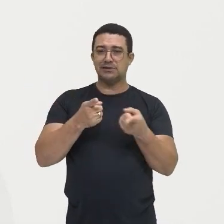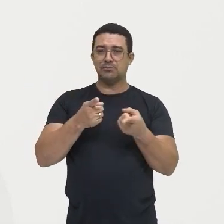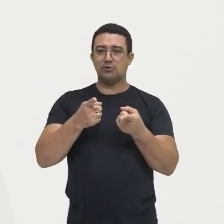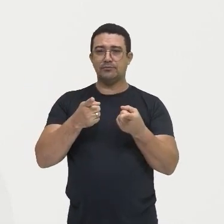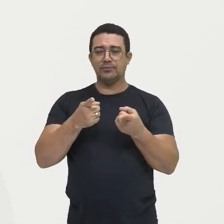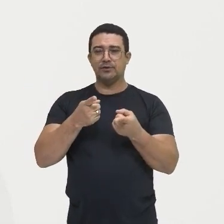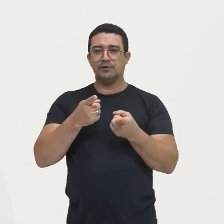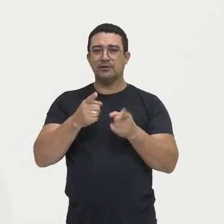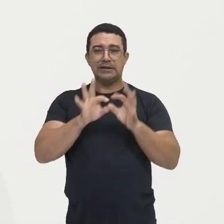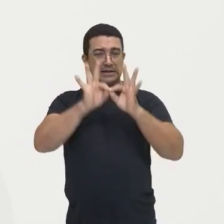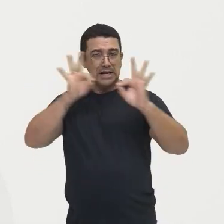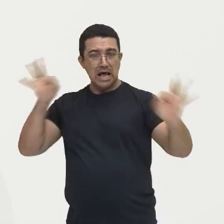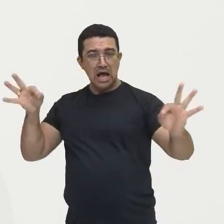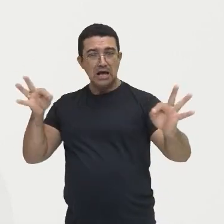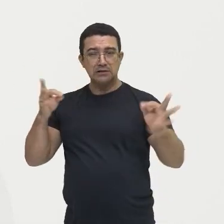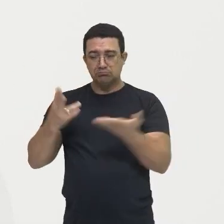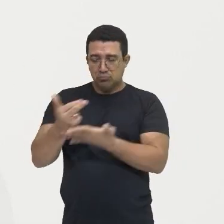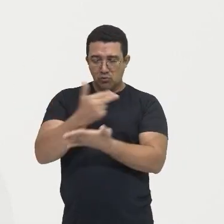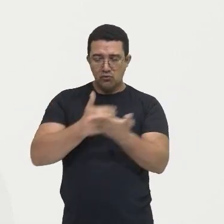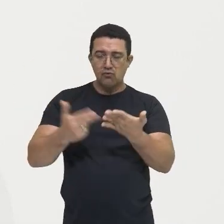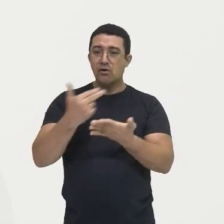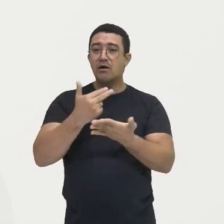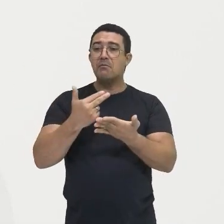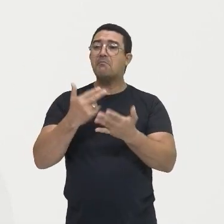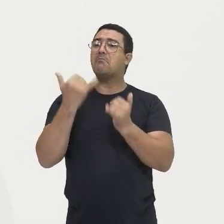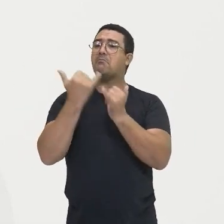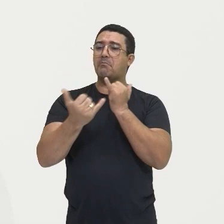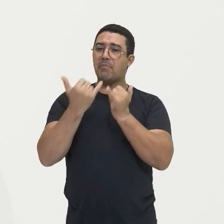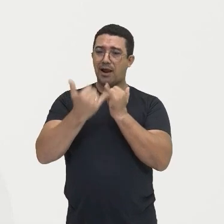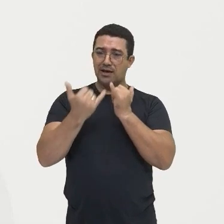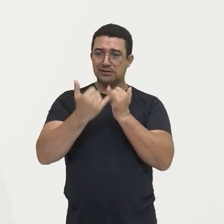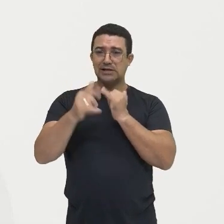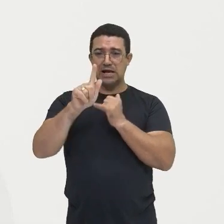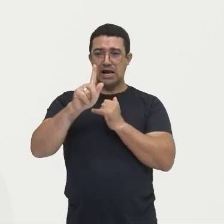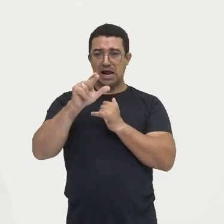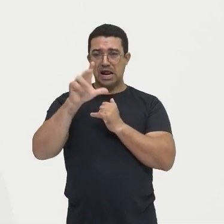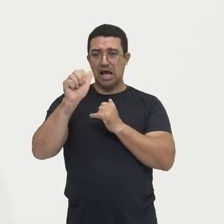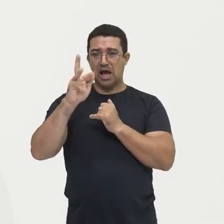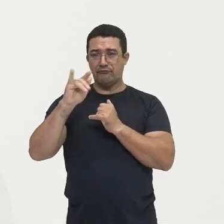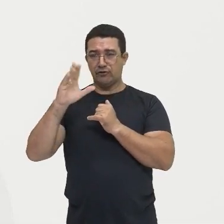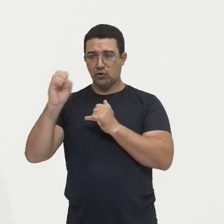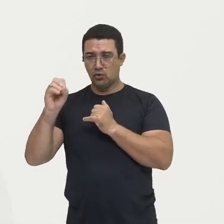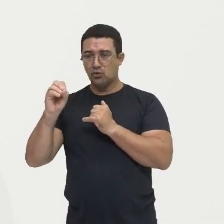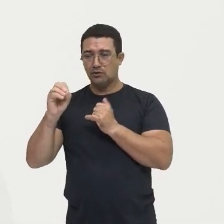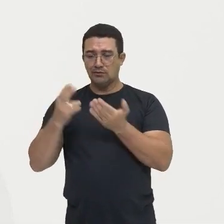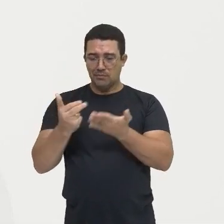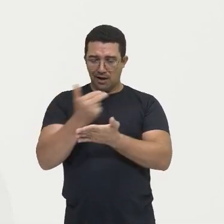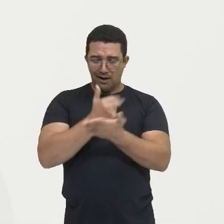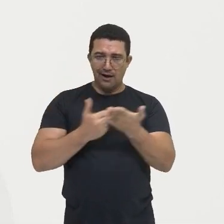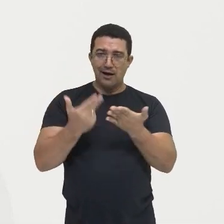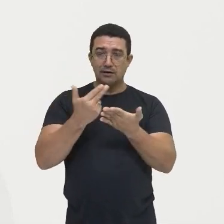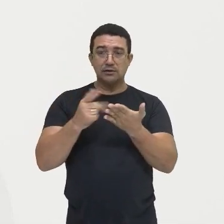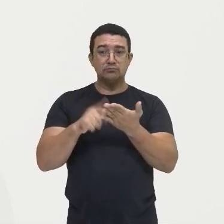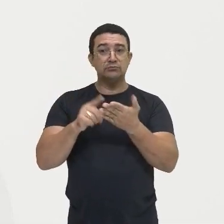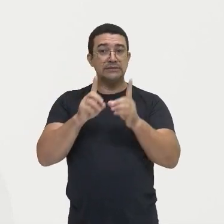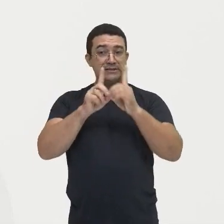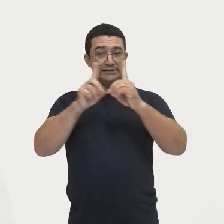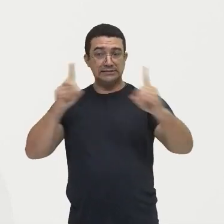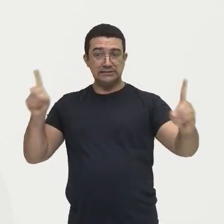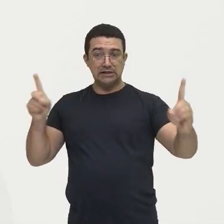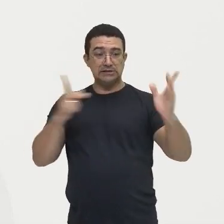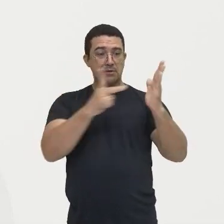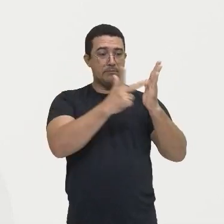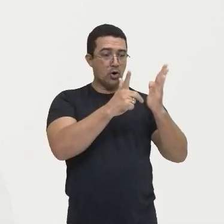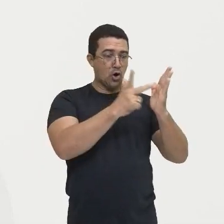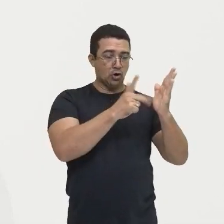essa estrutura aqui, que muito lembra um gráfico, por isso o nome escala gráfica. Olha só, essa distância entre um ponto e